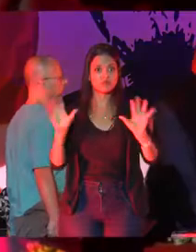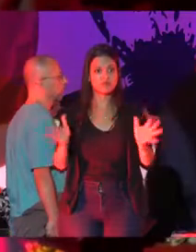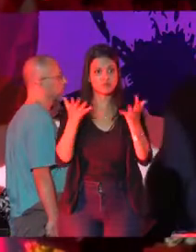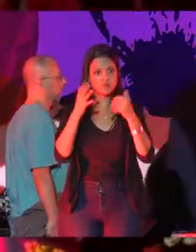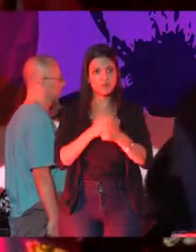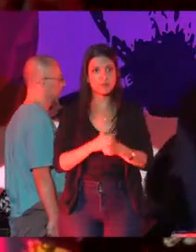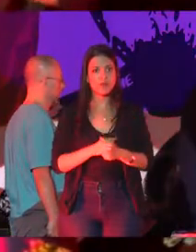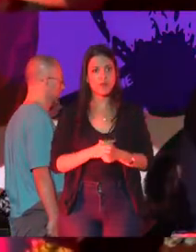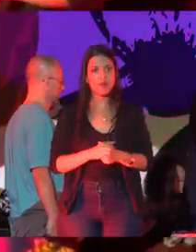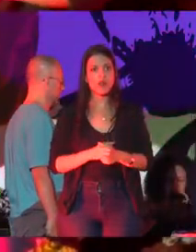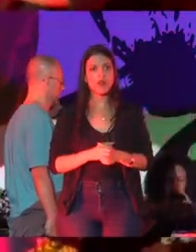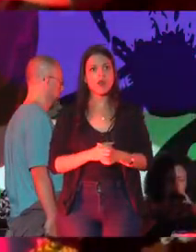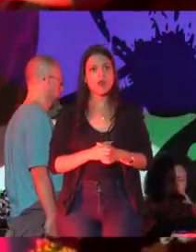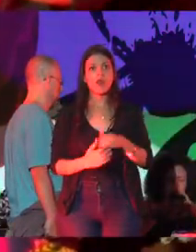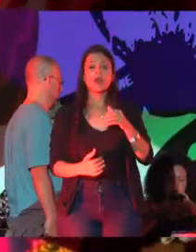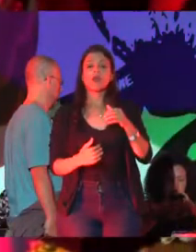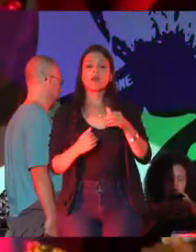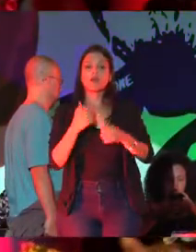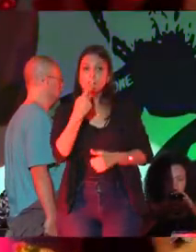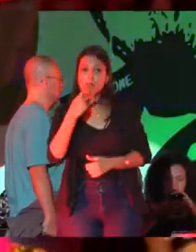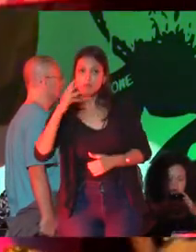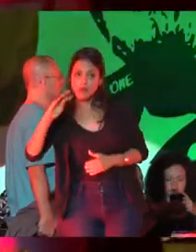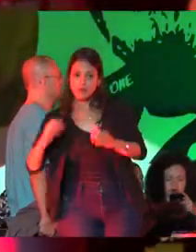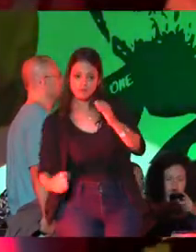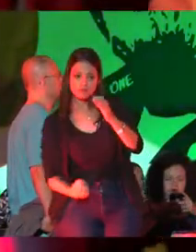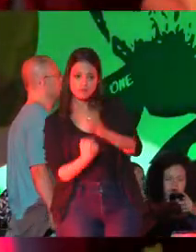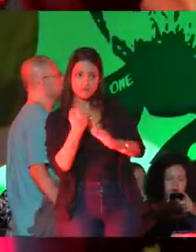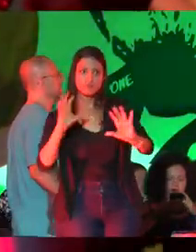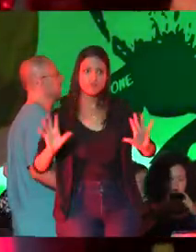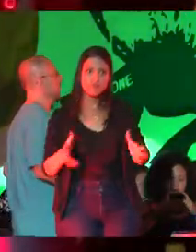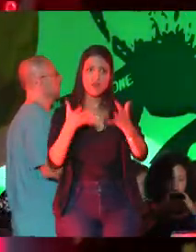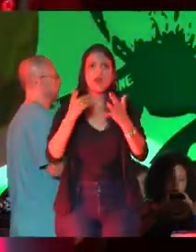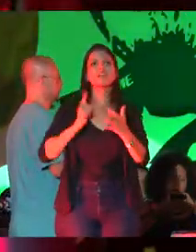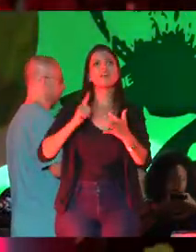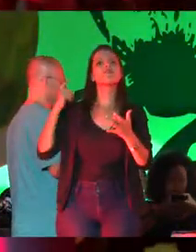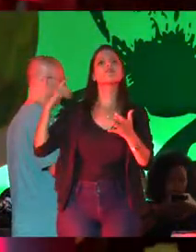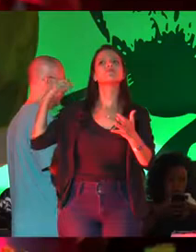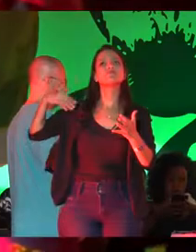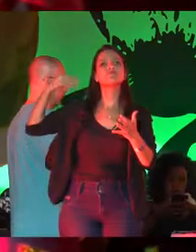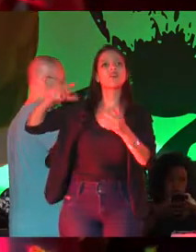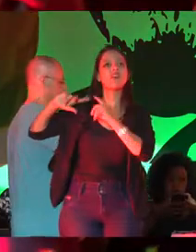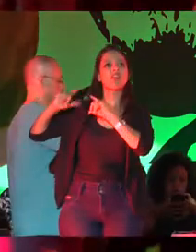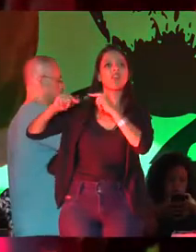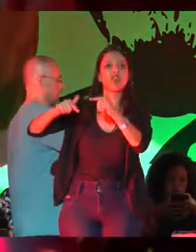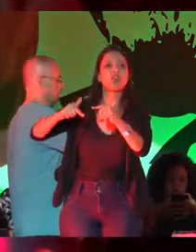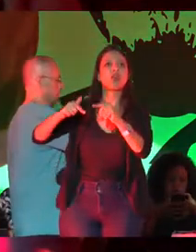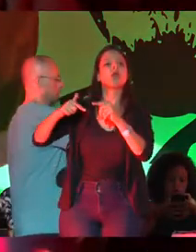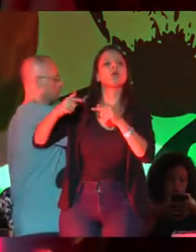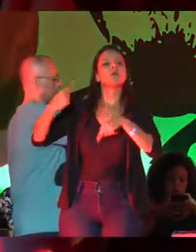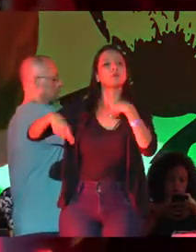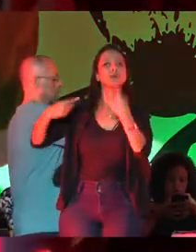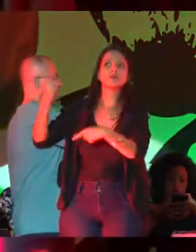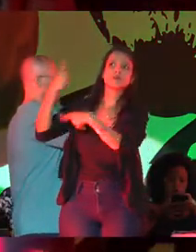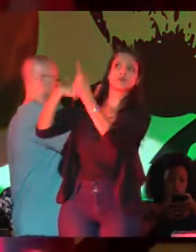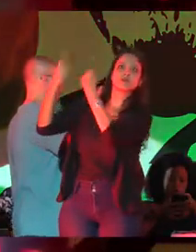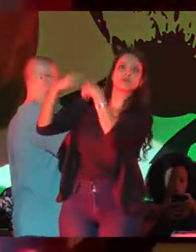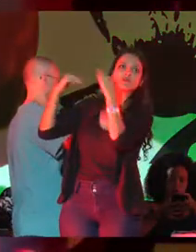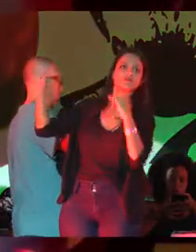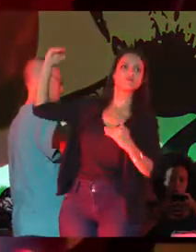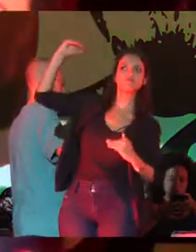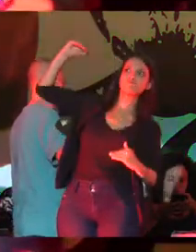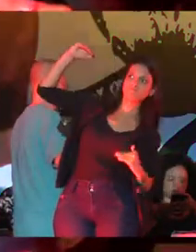cima, rompeu com tradições políticas autoritárias e deu enorme contribuição para a democracia.